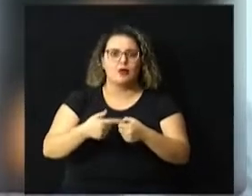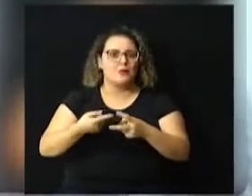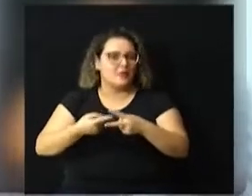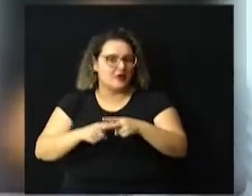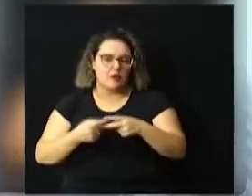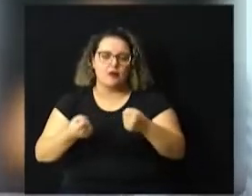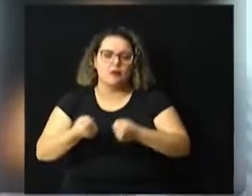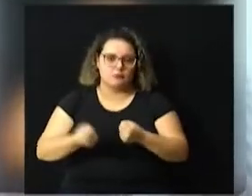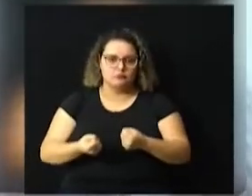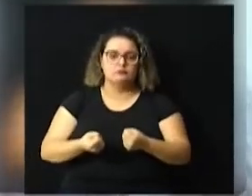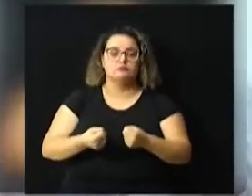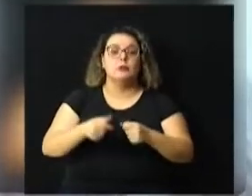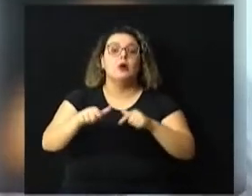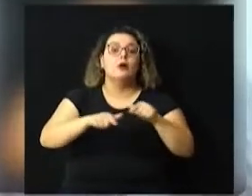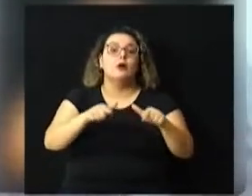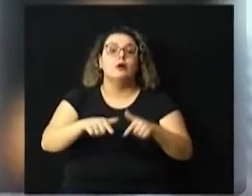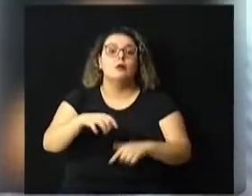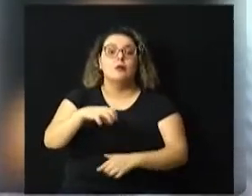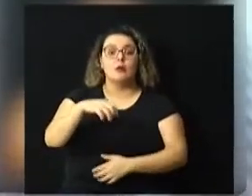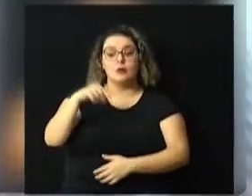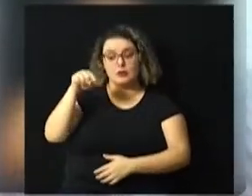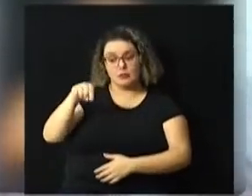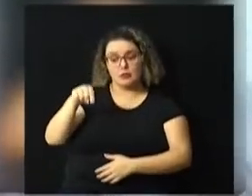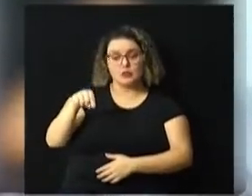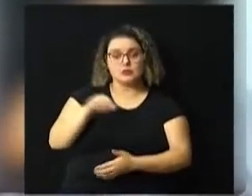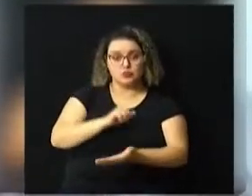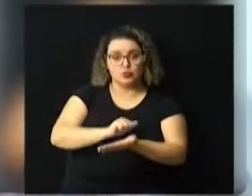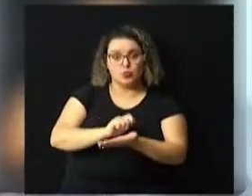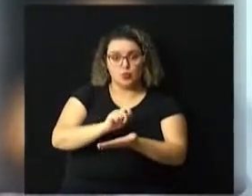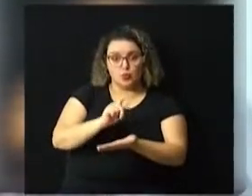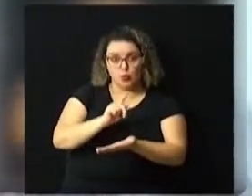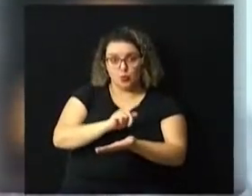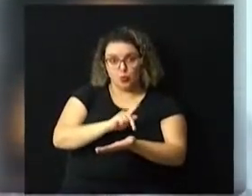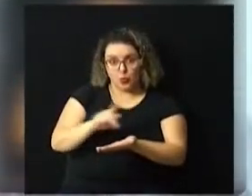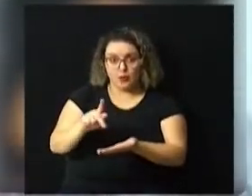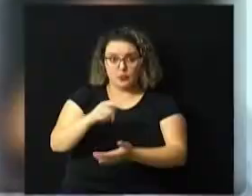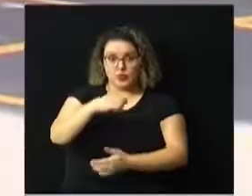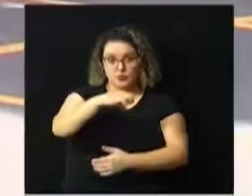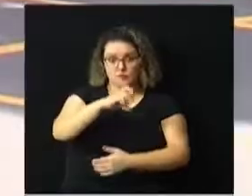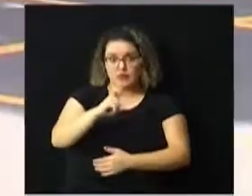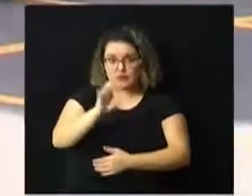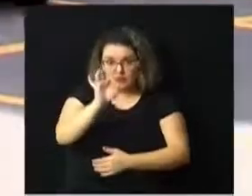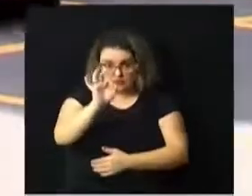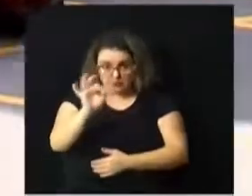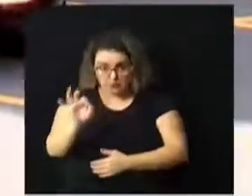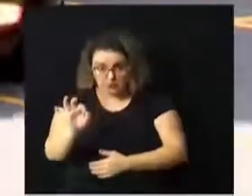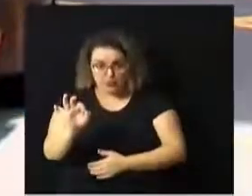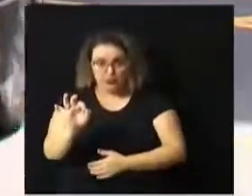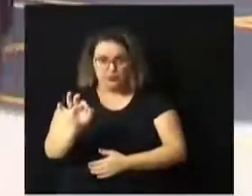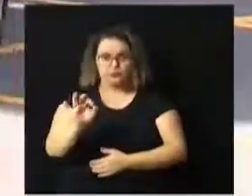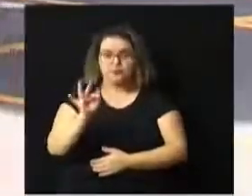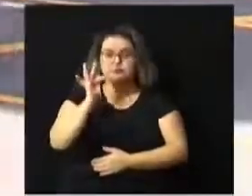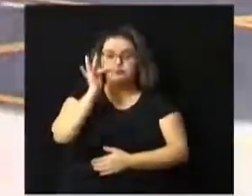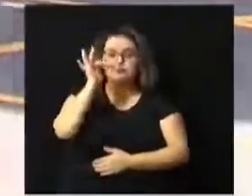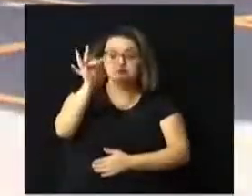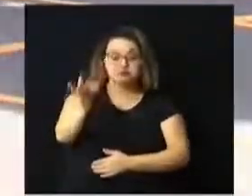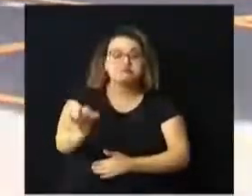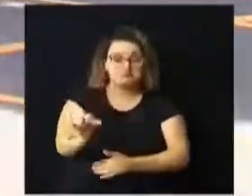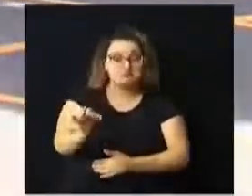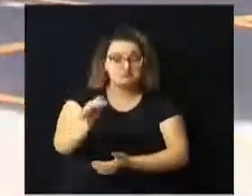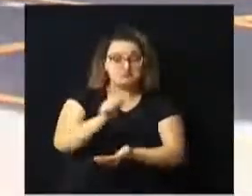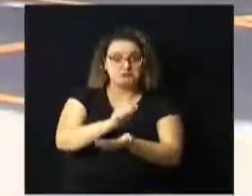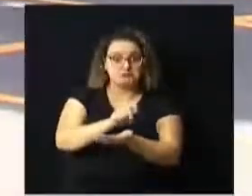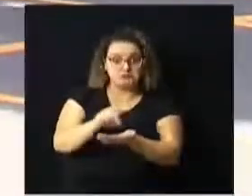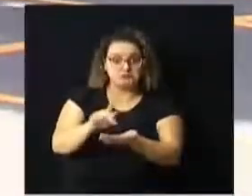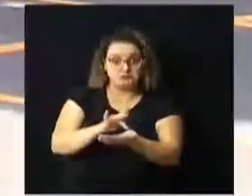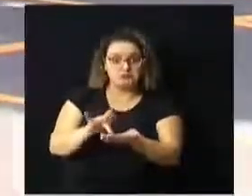combustível, esses trabalhadores ficam com 95% do valor da corrida. Rodrigo enxerga o futuro aplicativo como